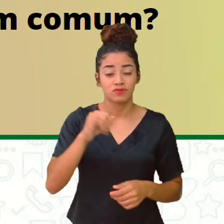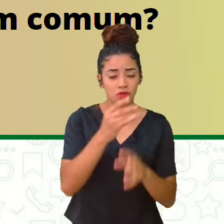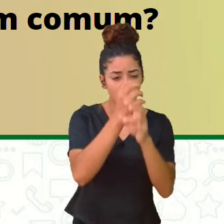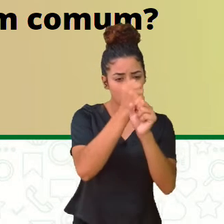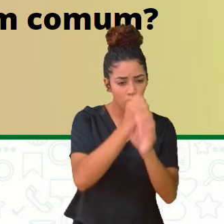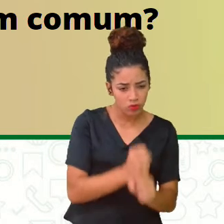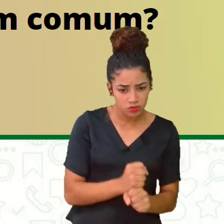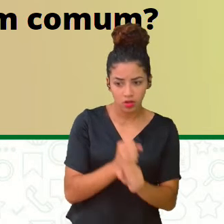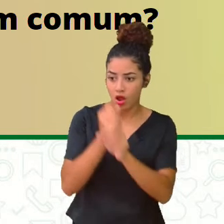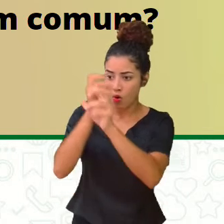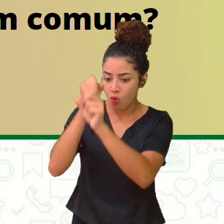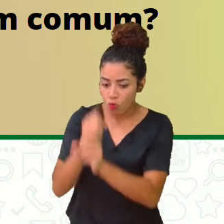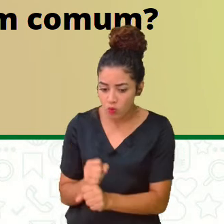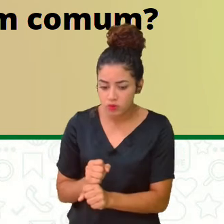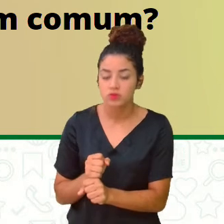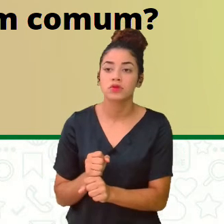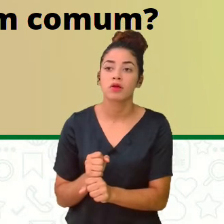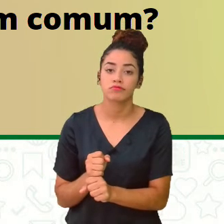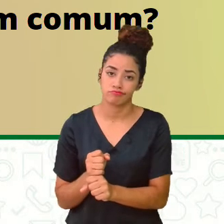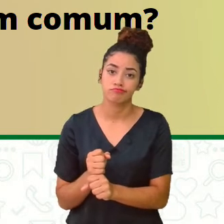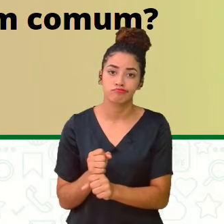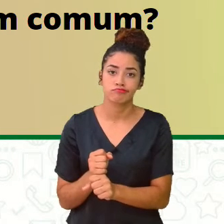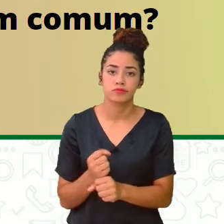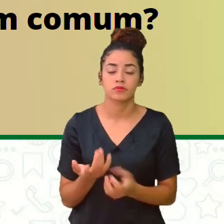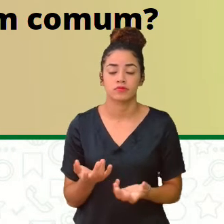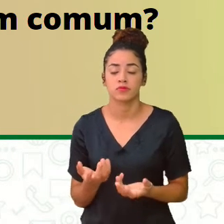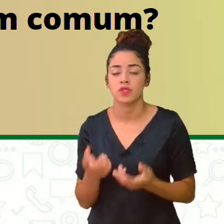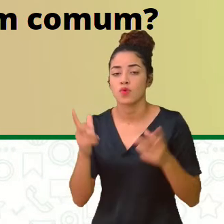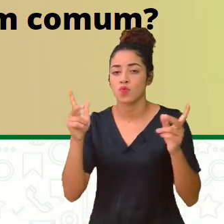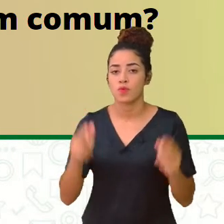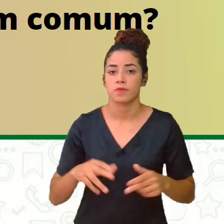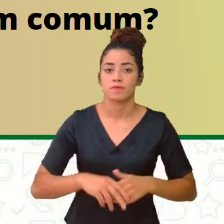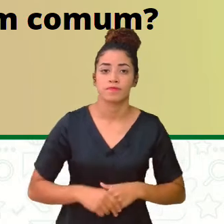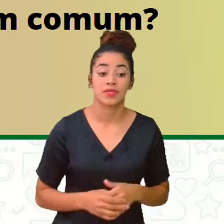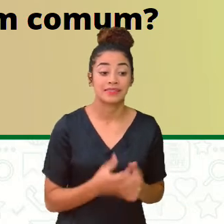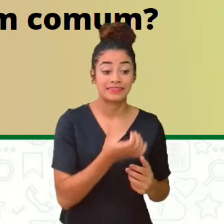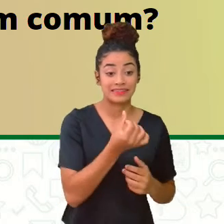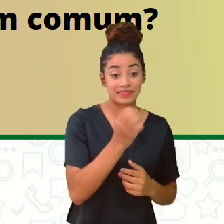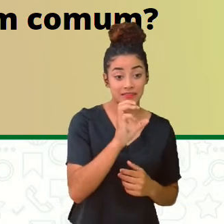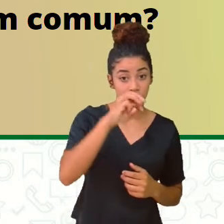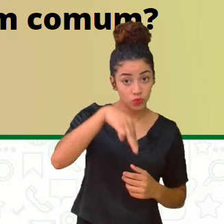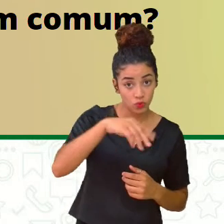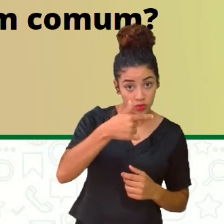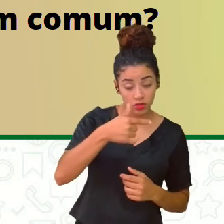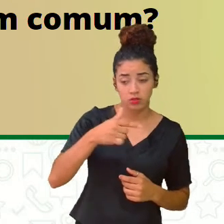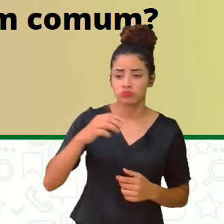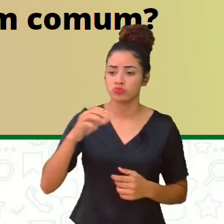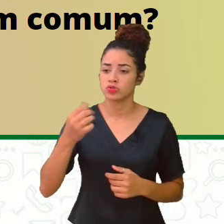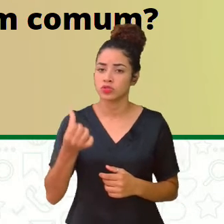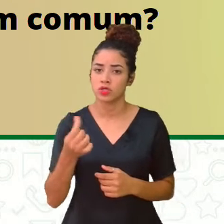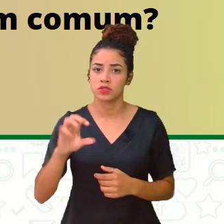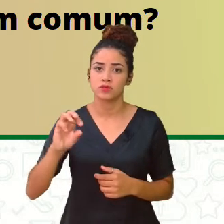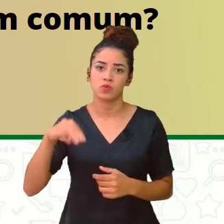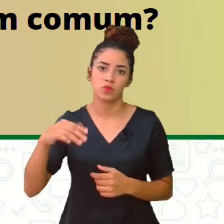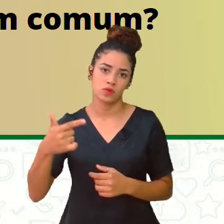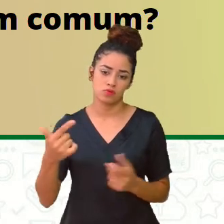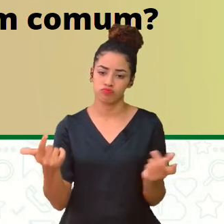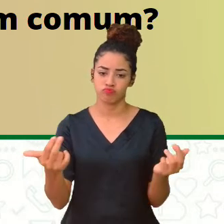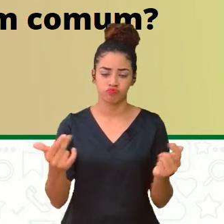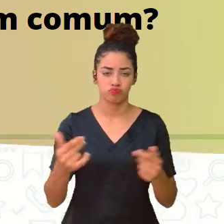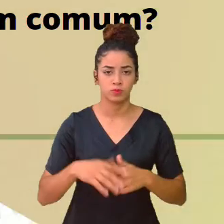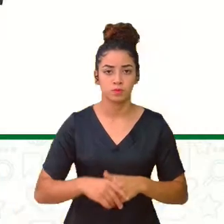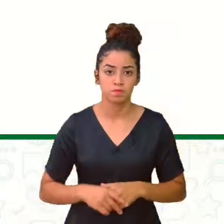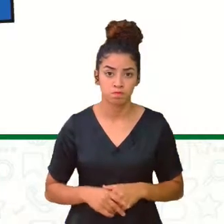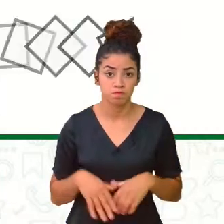ver que 6 centímetros quadrados e 6 centímetros quadrados, ok? E